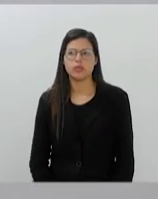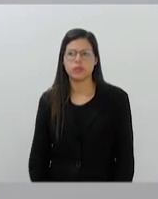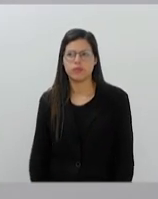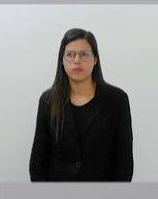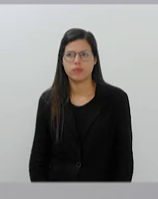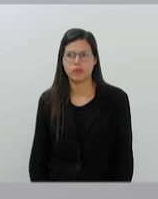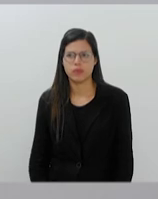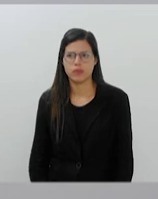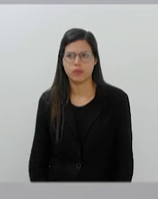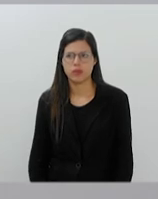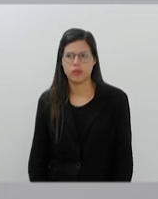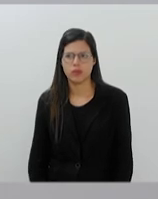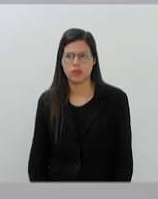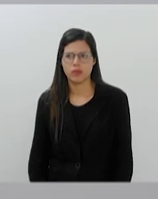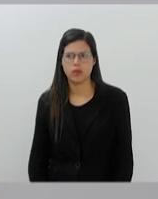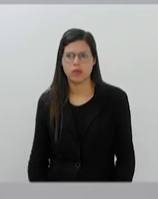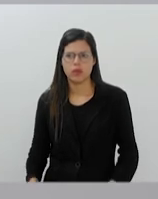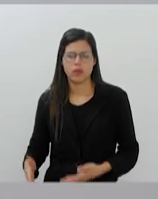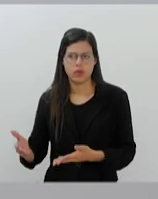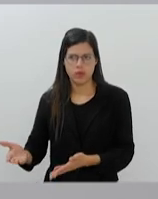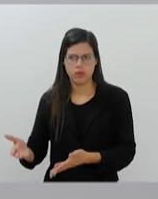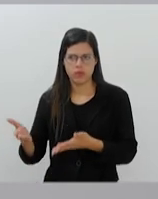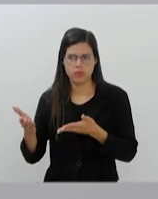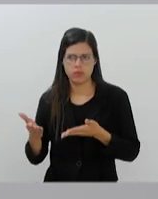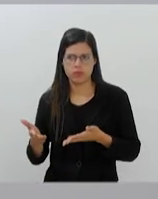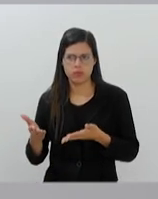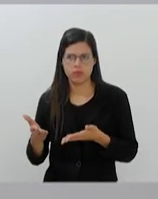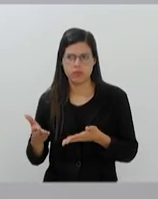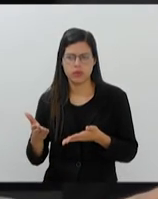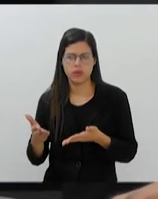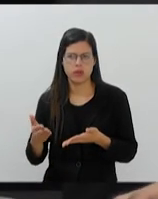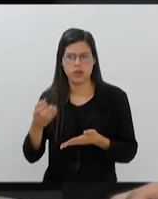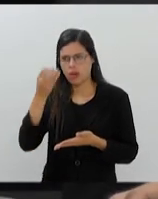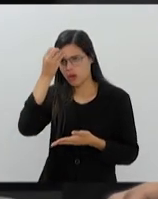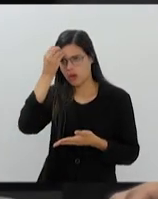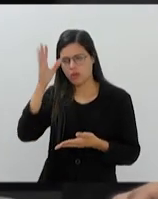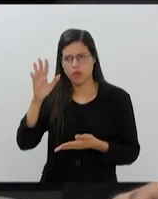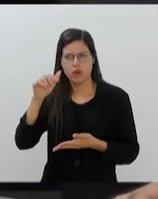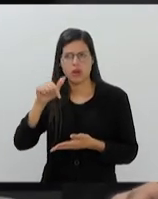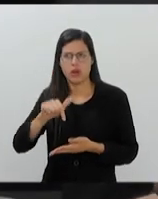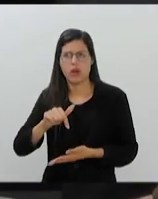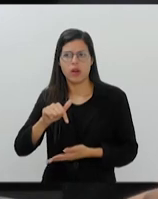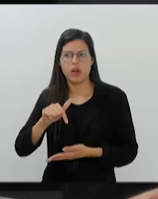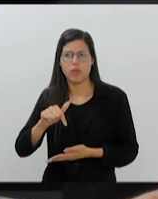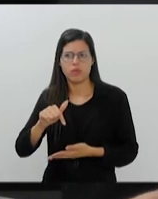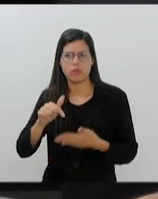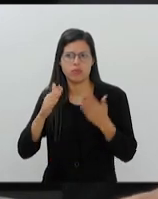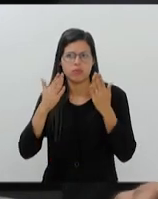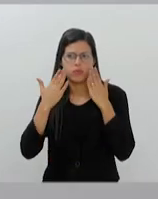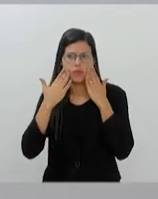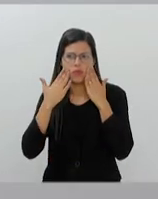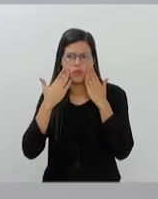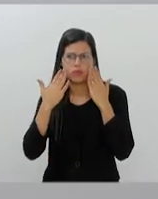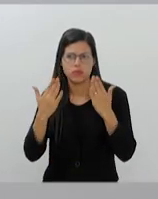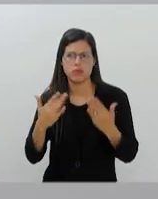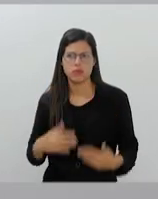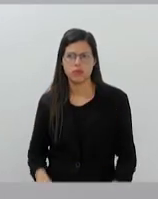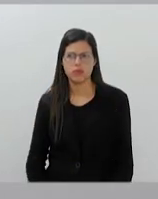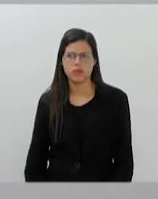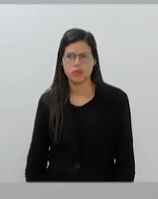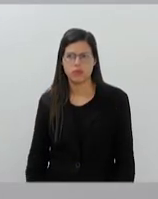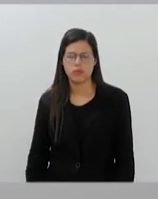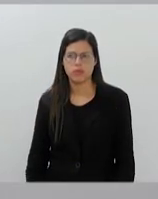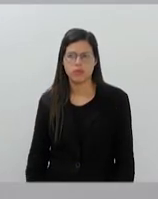como uma das convidadas do camarote chegou lá não lembro dela ter sido atração desse camarote não a senhora lembra dela se